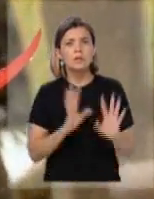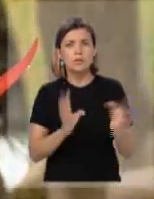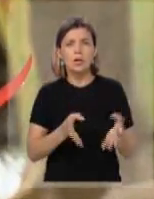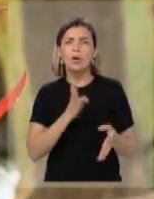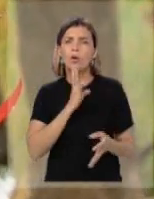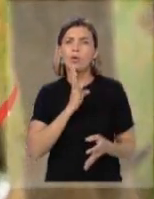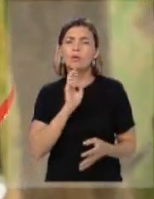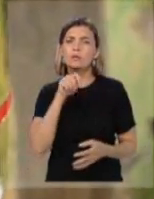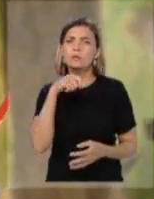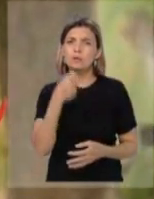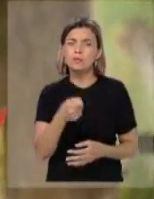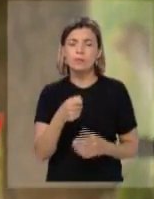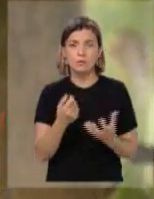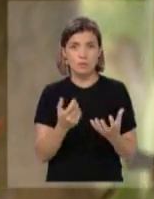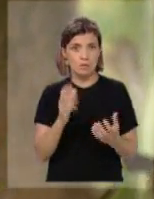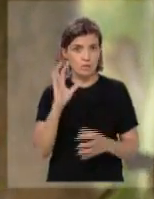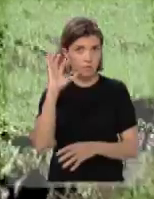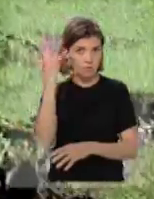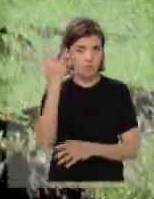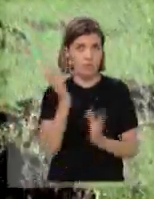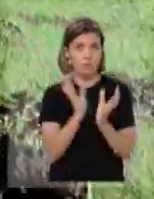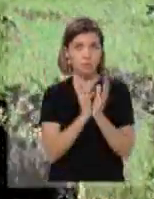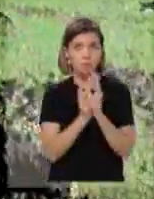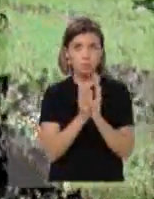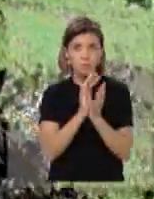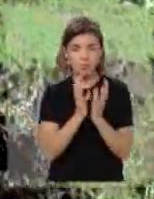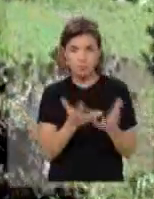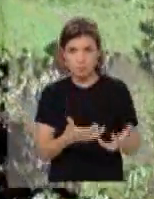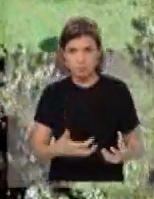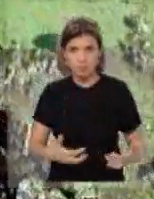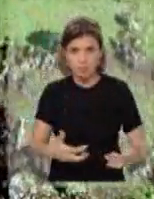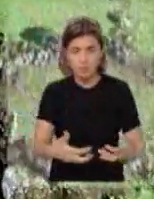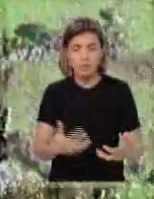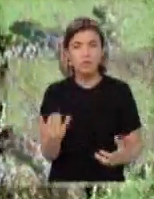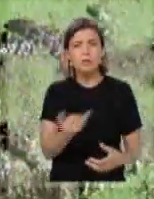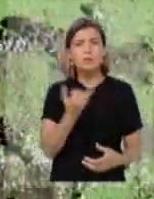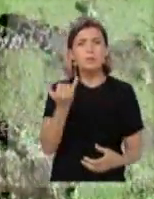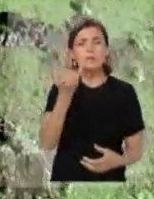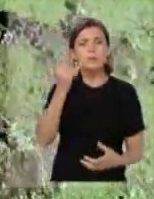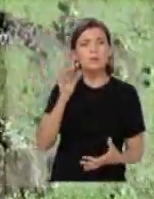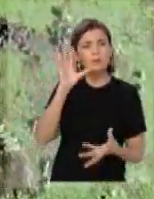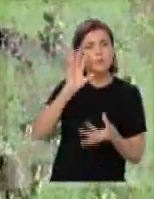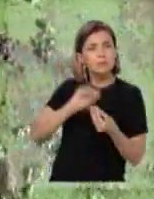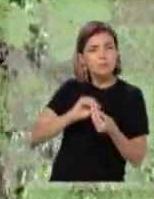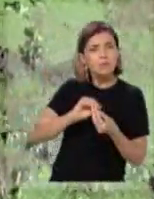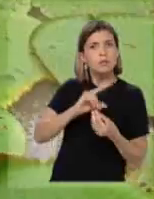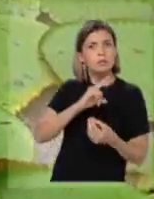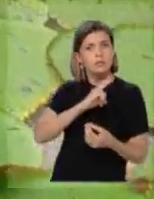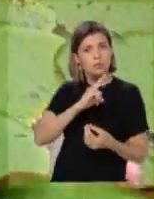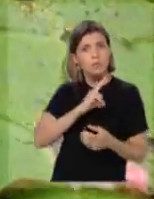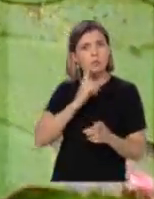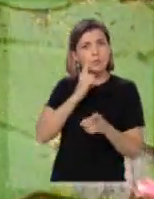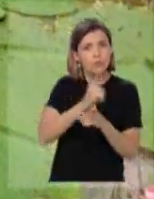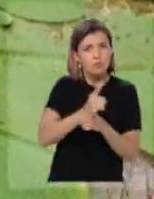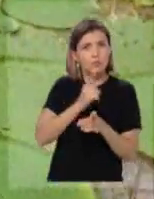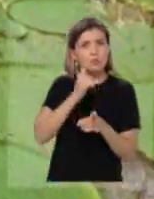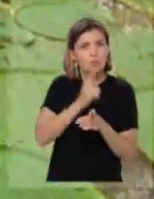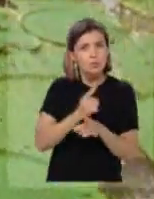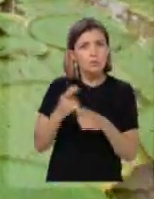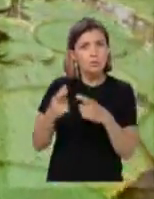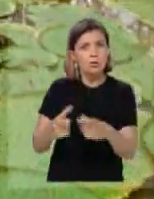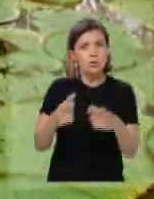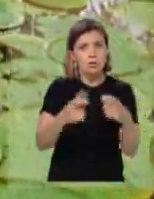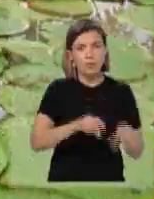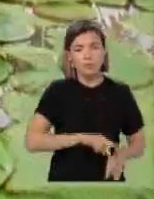Agora que você já conhece um pouco mais sobre as plantas, algas e fungos, fica mais fácil entender que, embora possamos